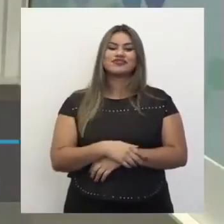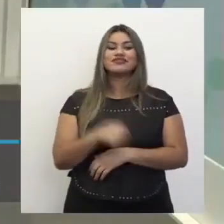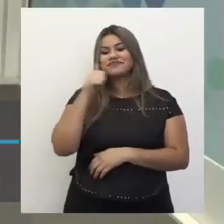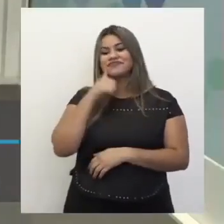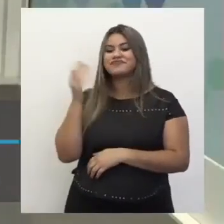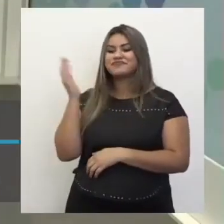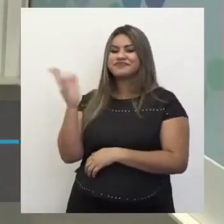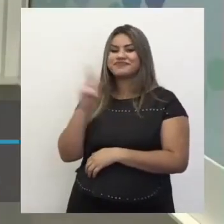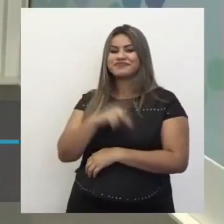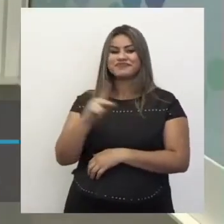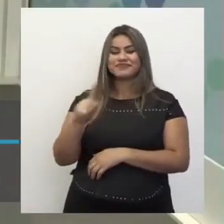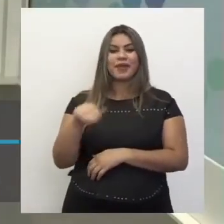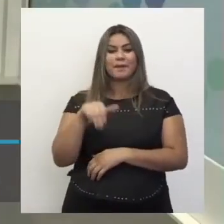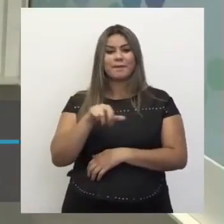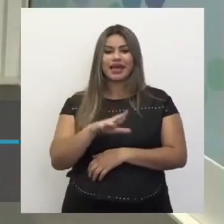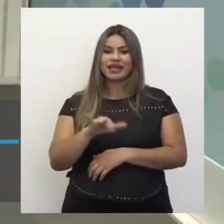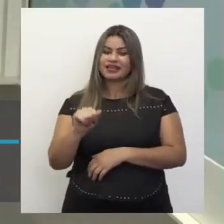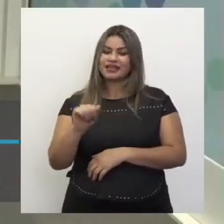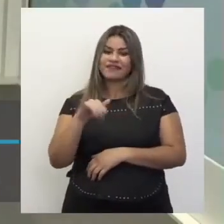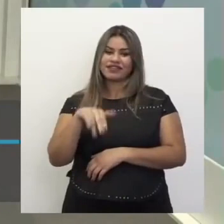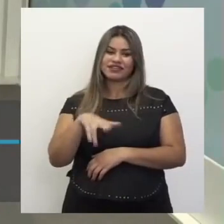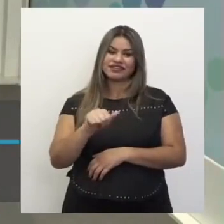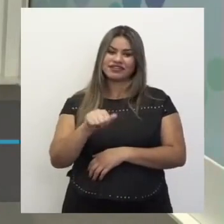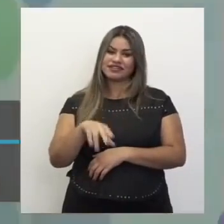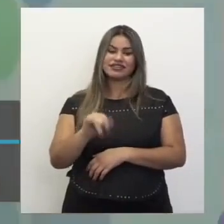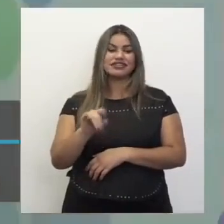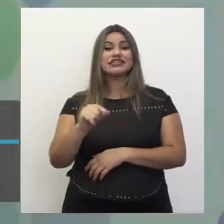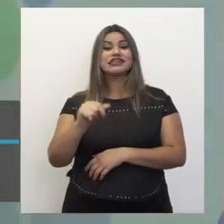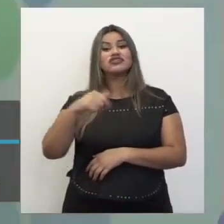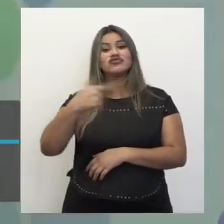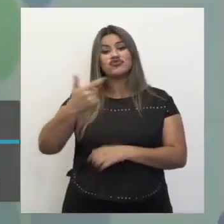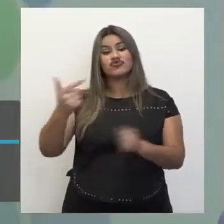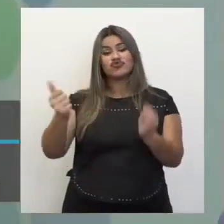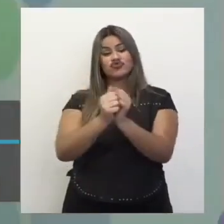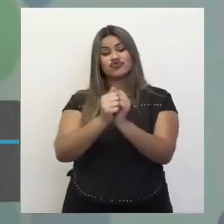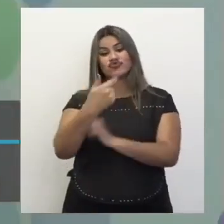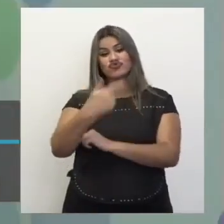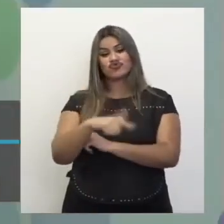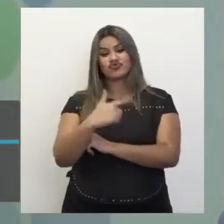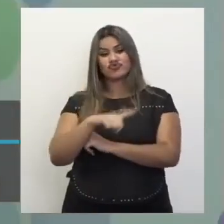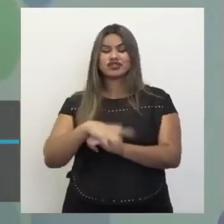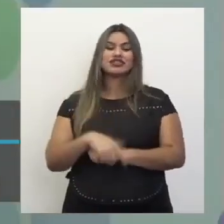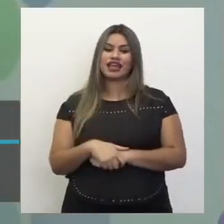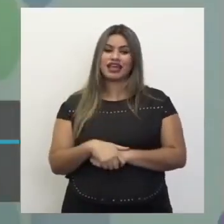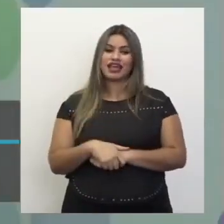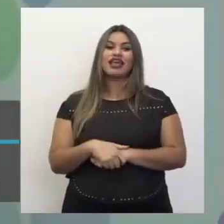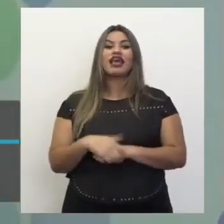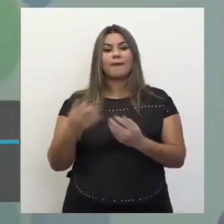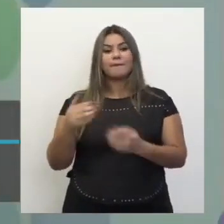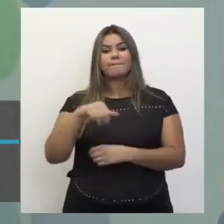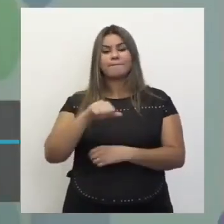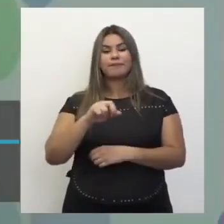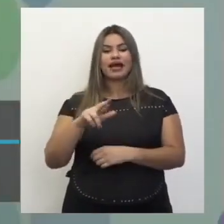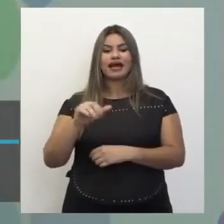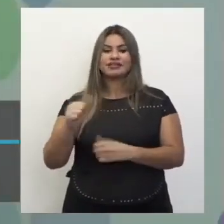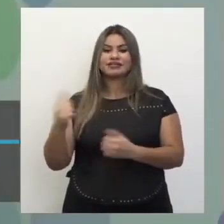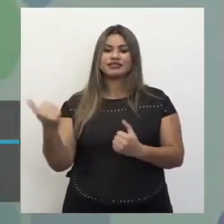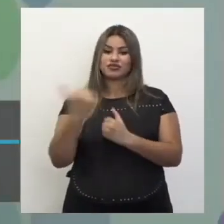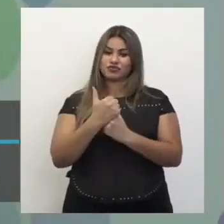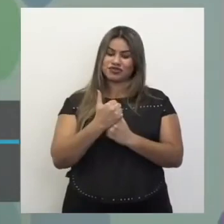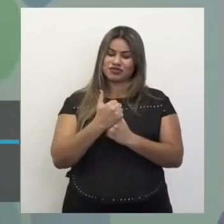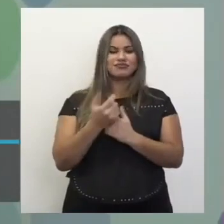aqui, a professora Márcia Janine, tá, gente? Mas não se preocupem. Inclusive, essa era a minha terceira observação, porque eu sei que vão perguntar, cadê a